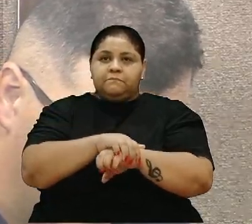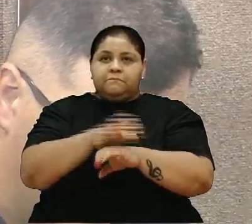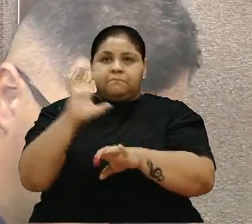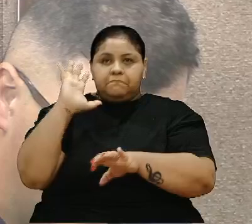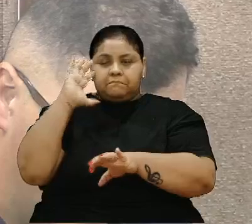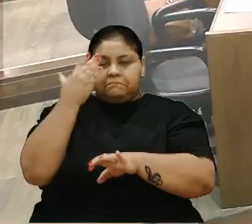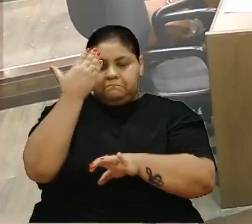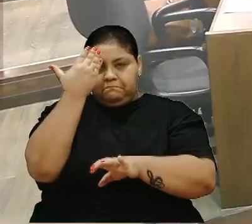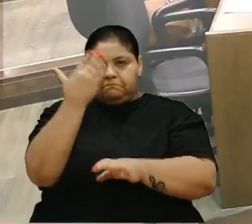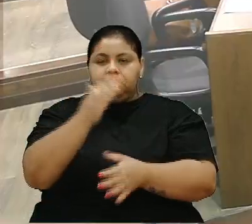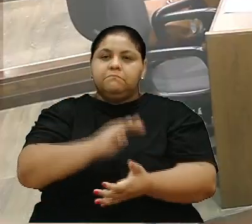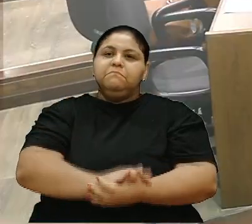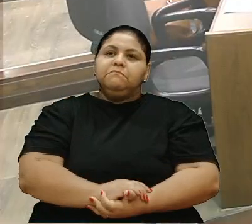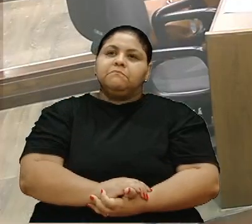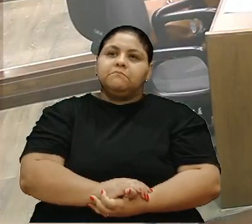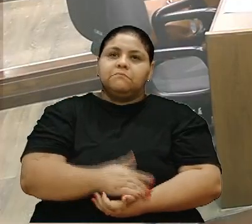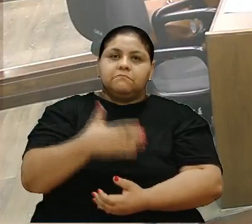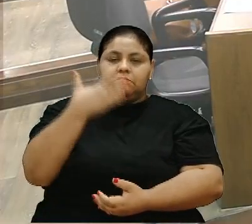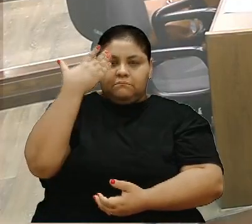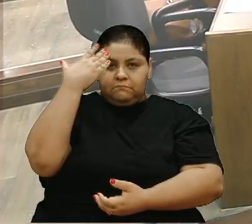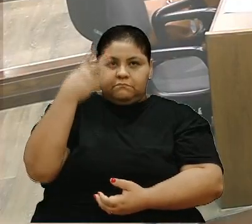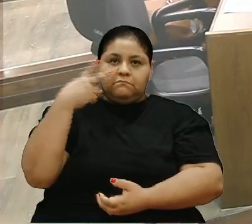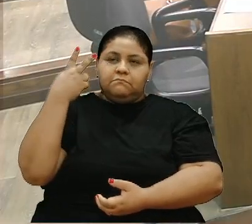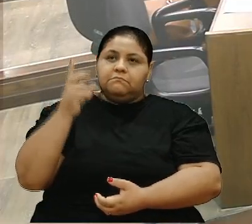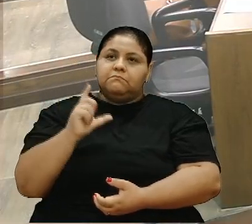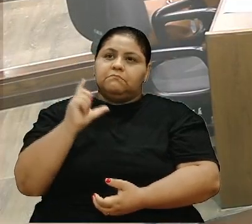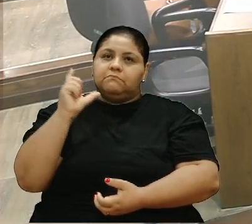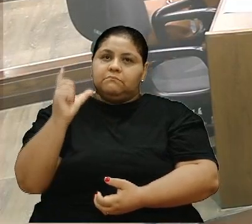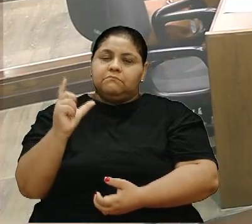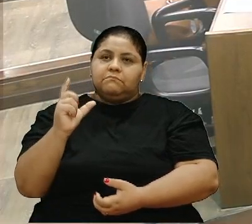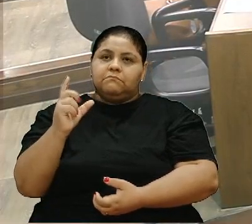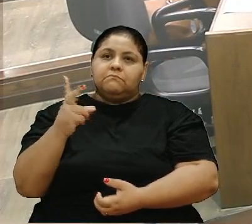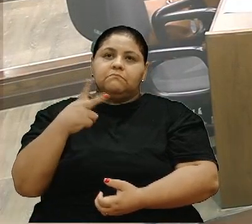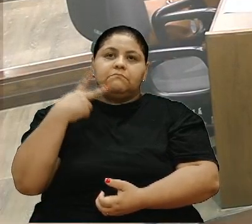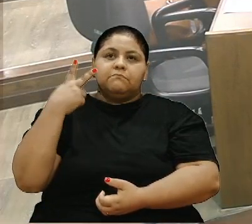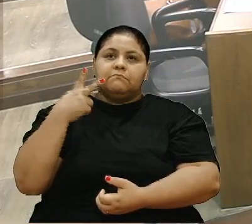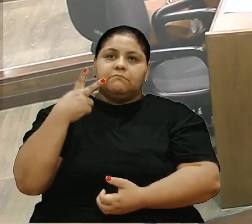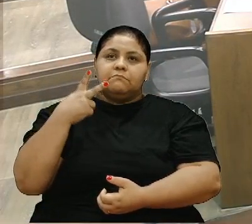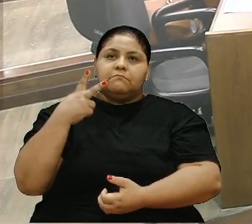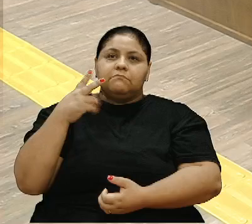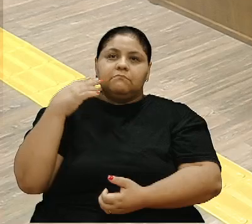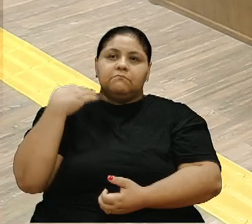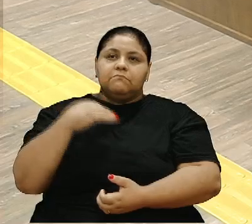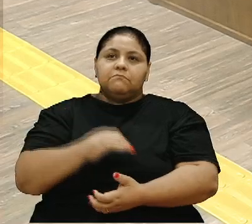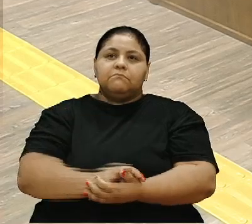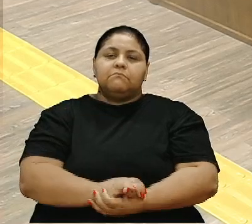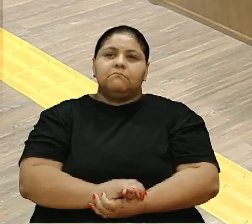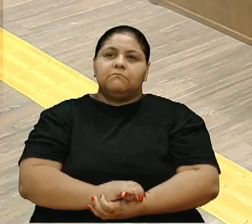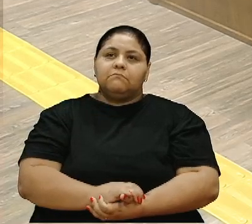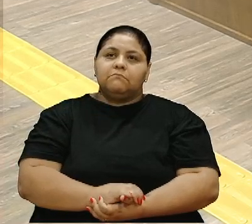Obrigado. Obrigado, vereador. Com a palavra, a vereadora Andressa Marques.